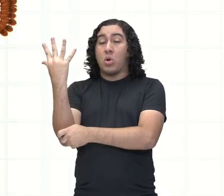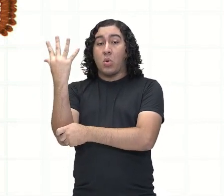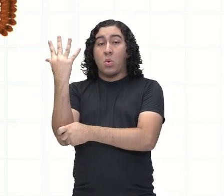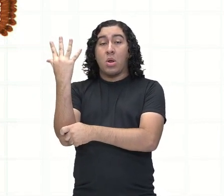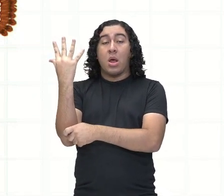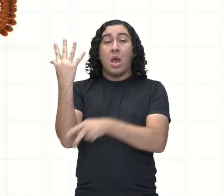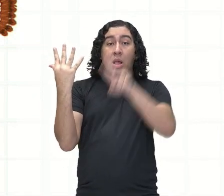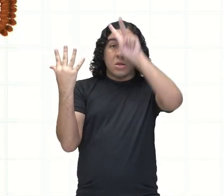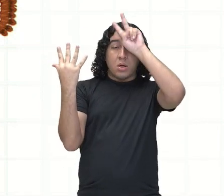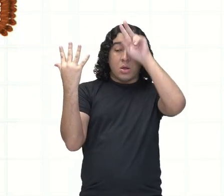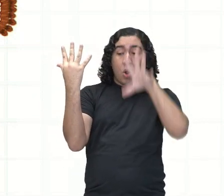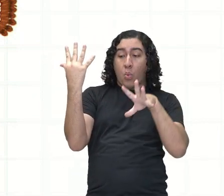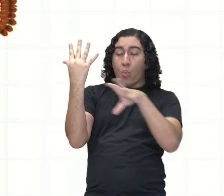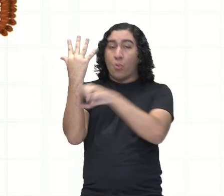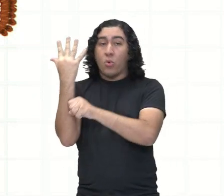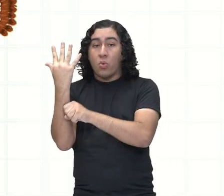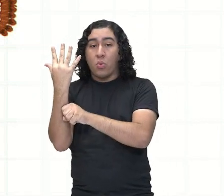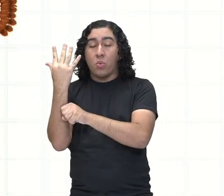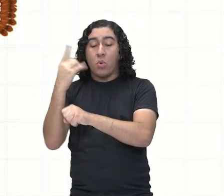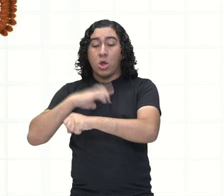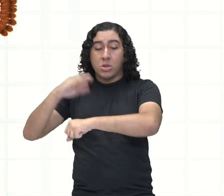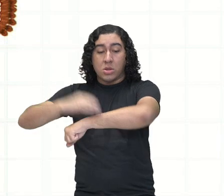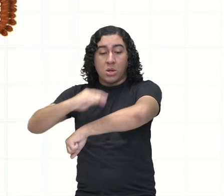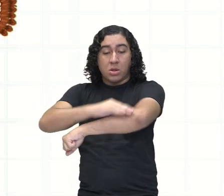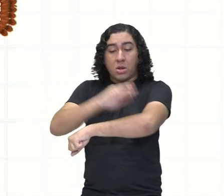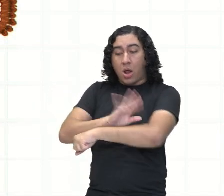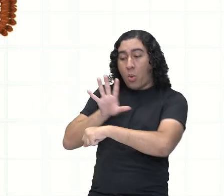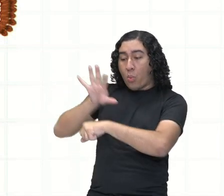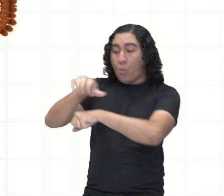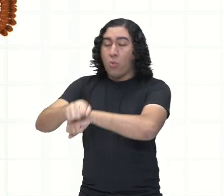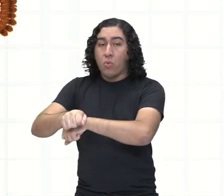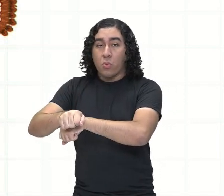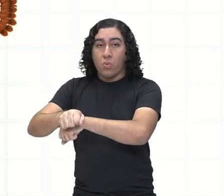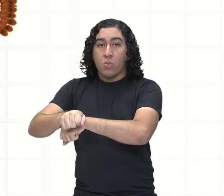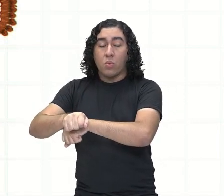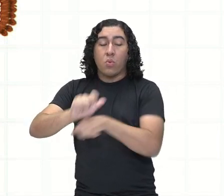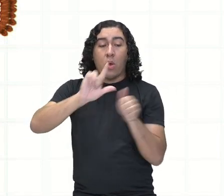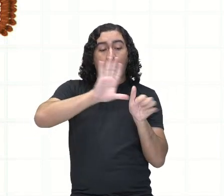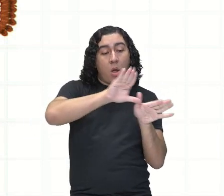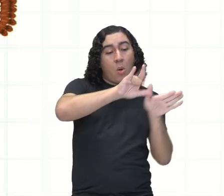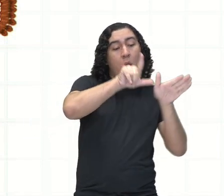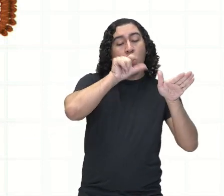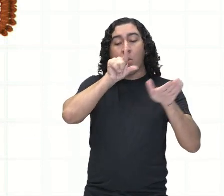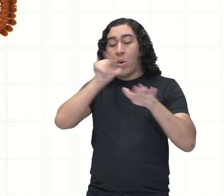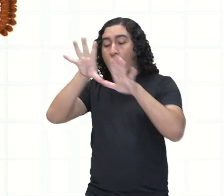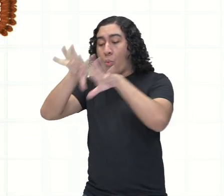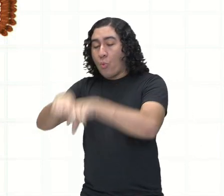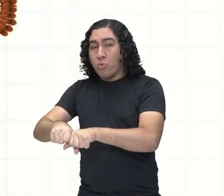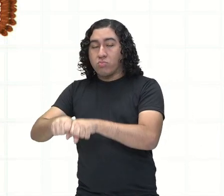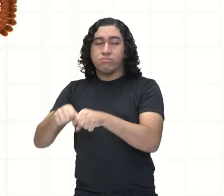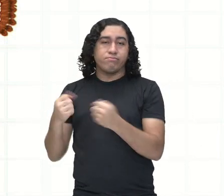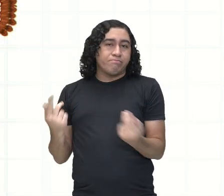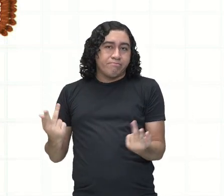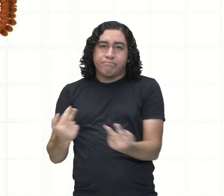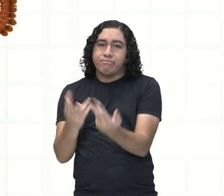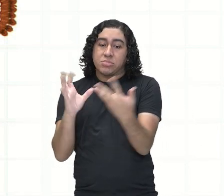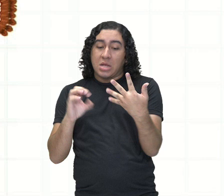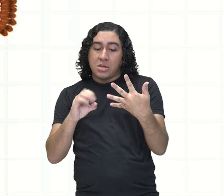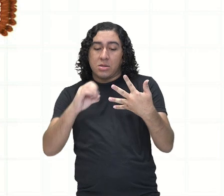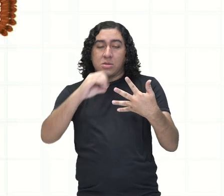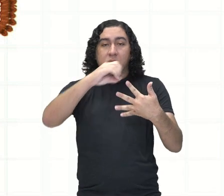vai havendo a transferência desse fluxo de energia dentro dos ecossistemas, em todos